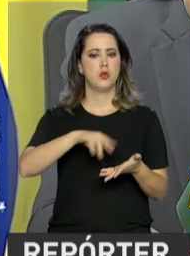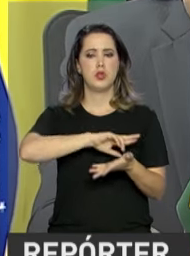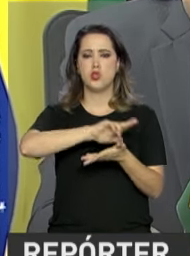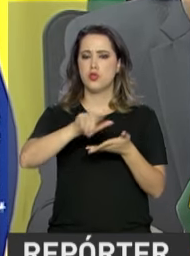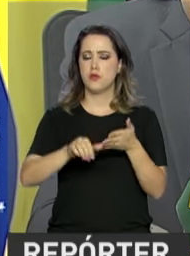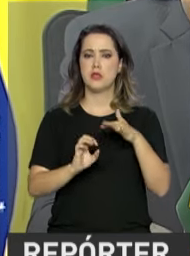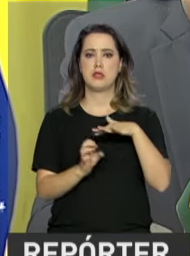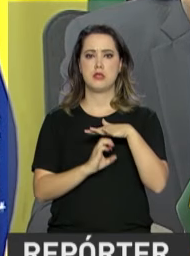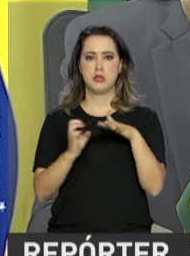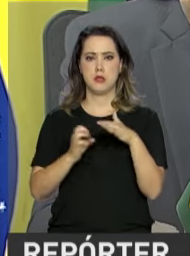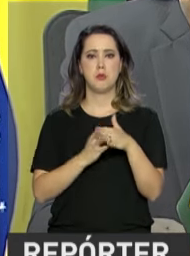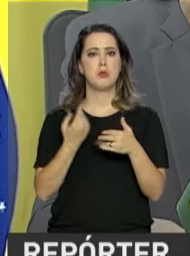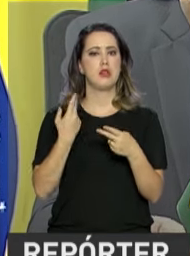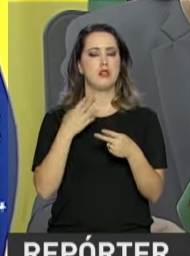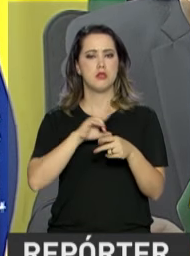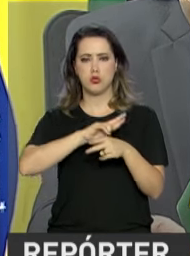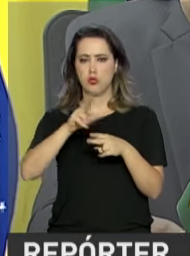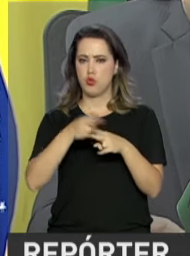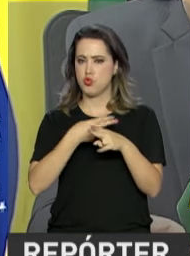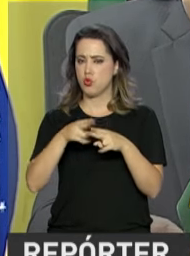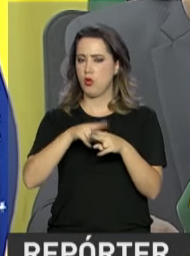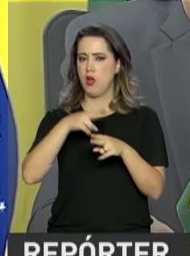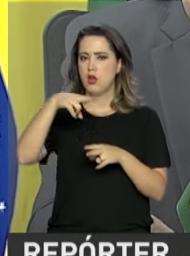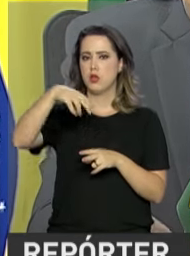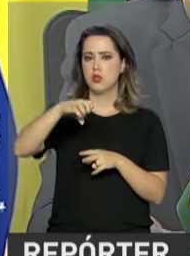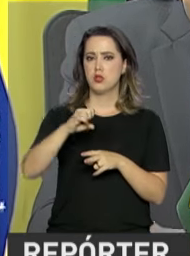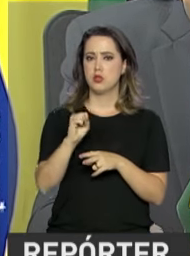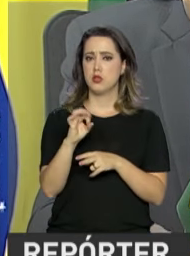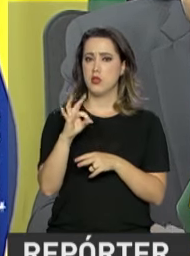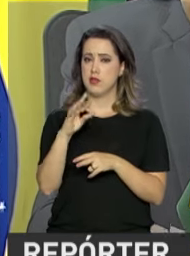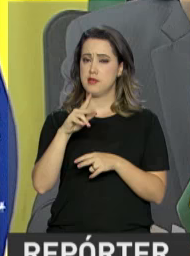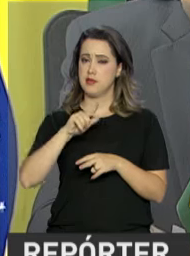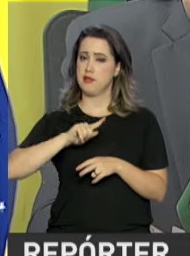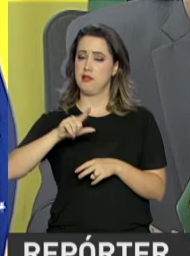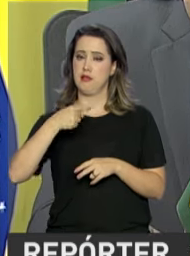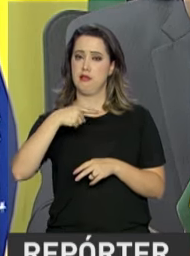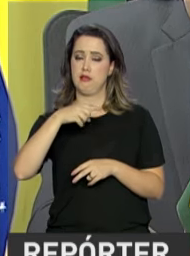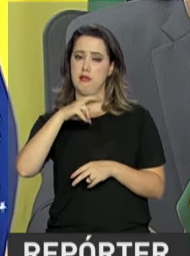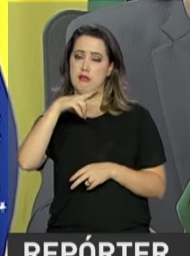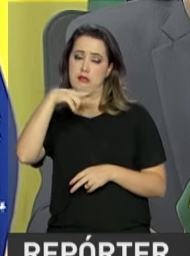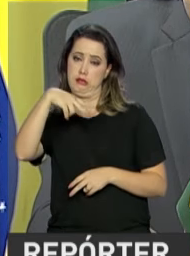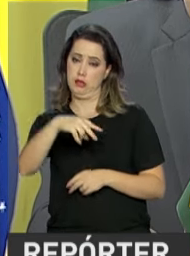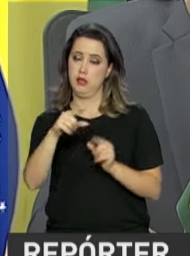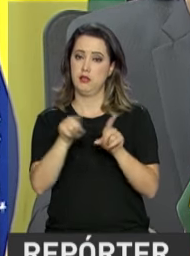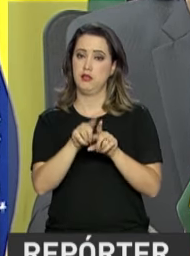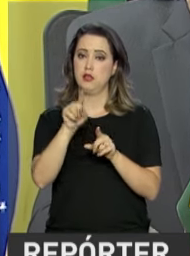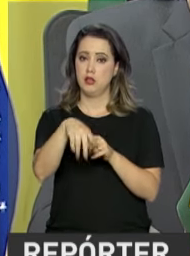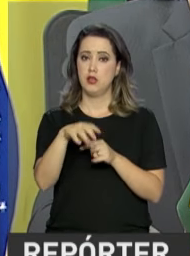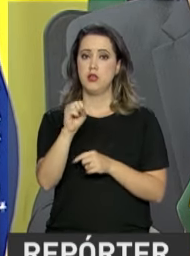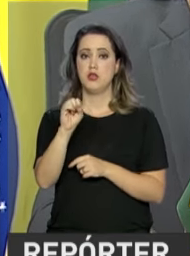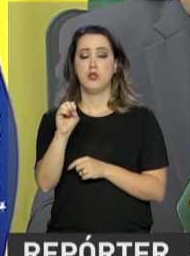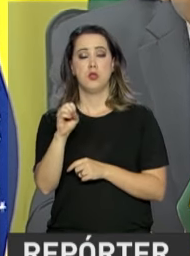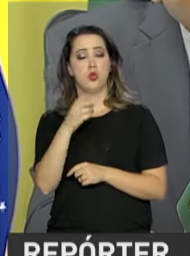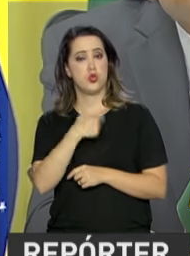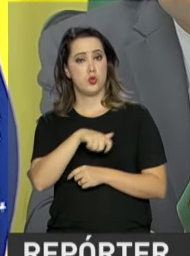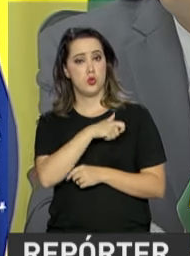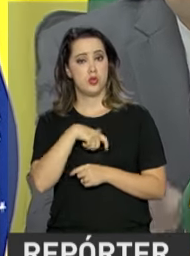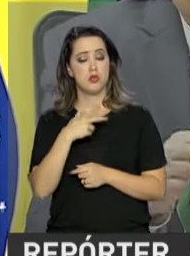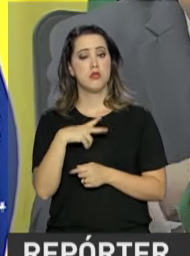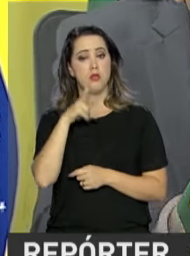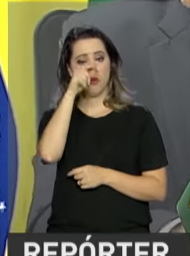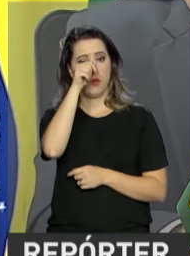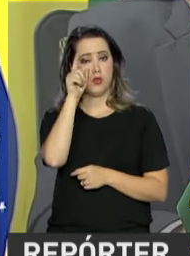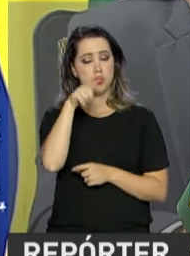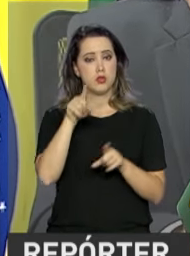aquelas em vários setores da economia, onde a Suíça tem uma certa força, e são também